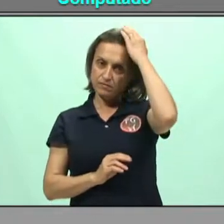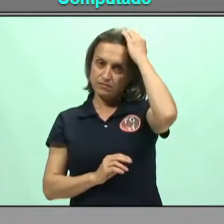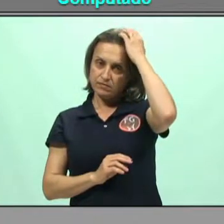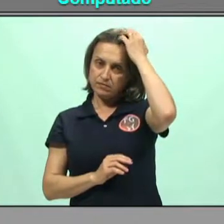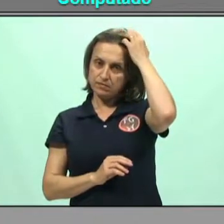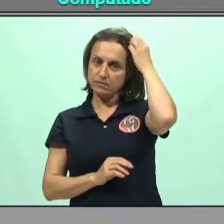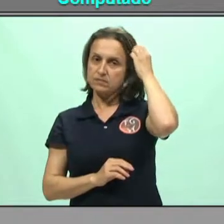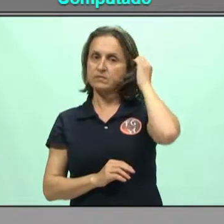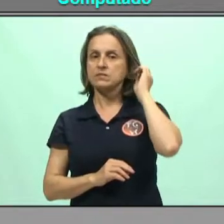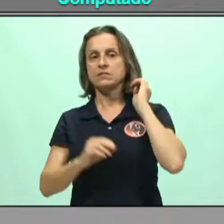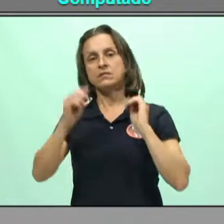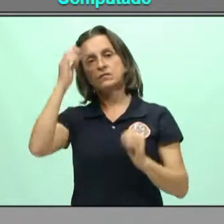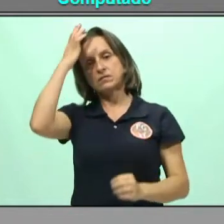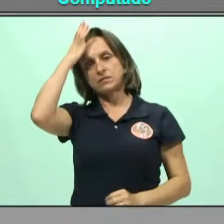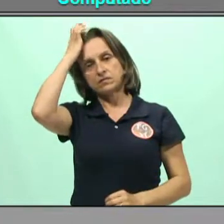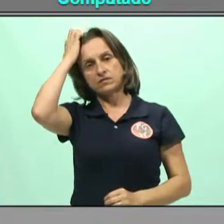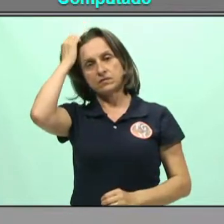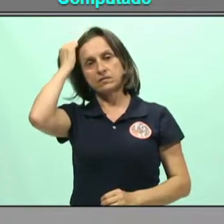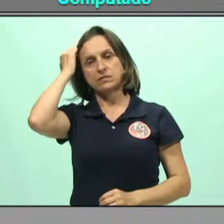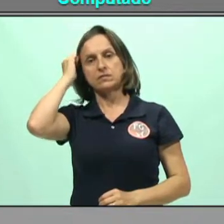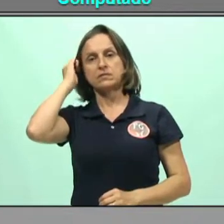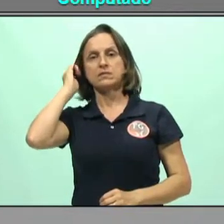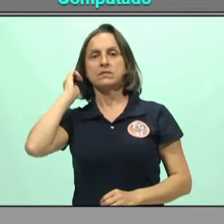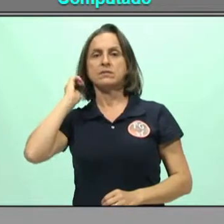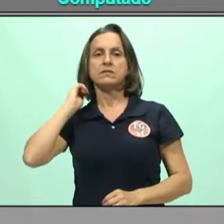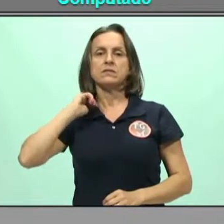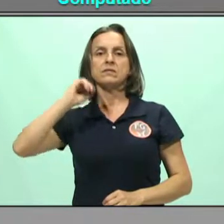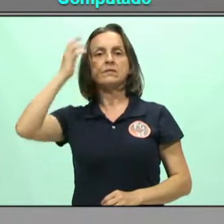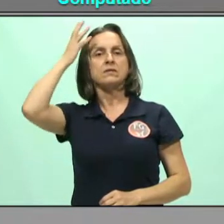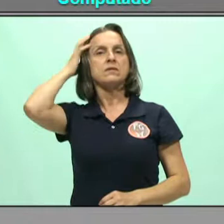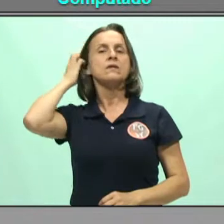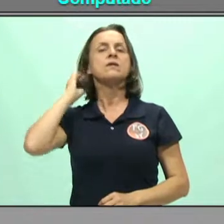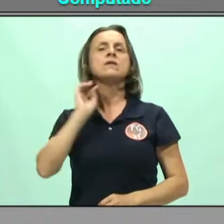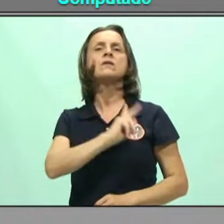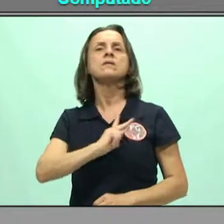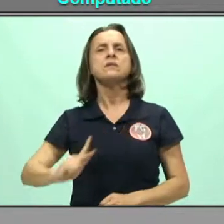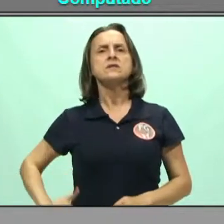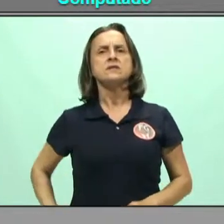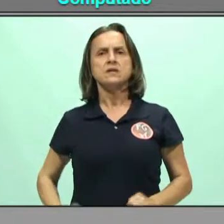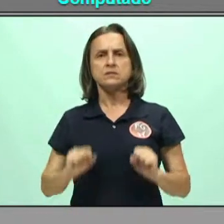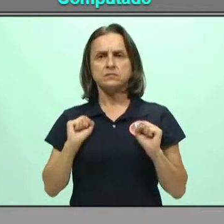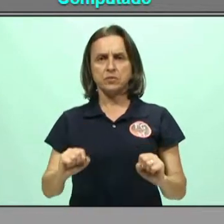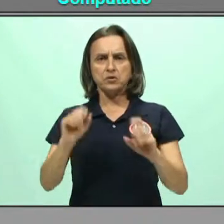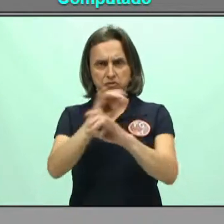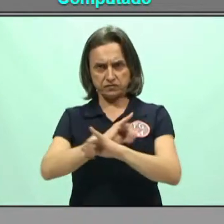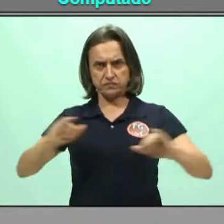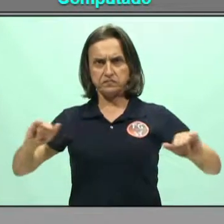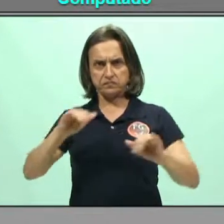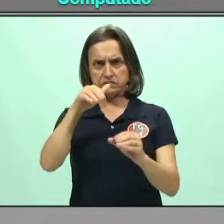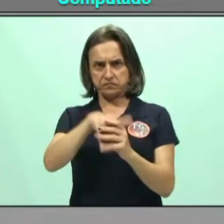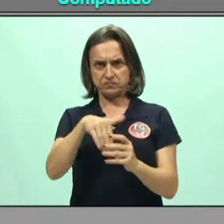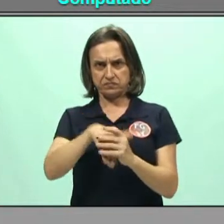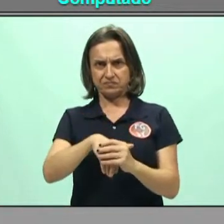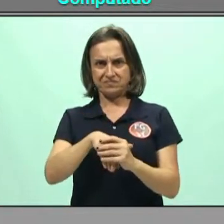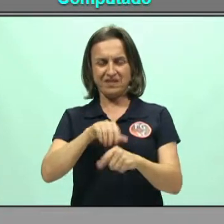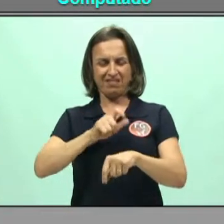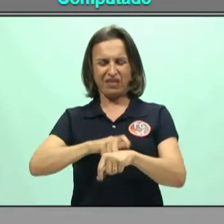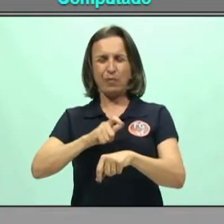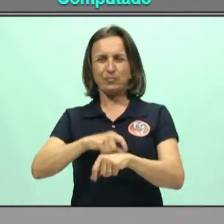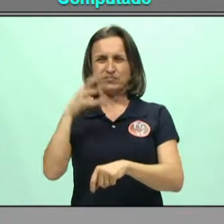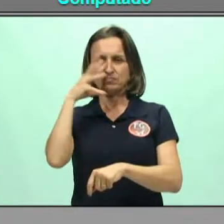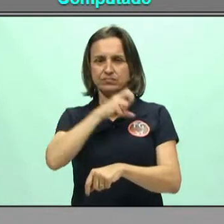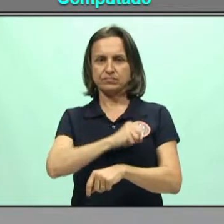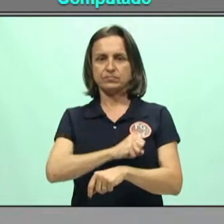Presidente posso fazer a declaração de voto já para ganhar tempo Presidente quando eu disse aqui só para